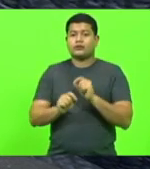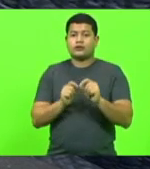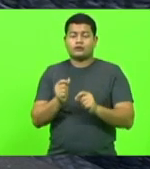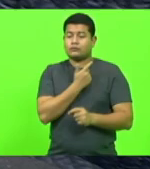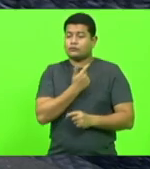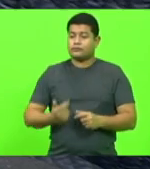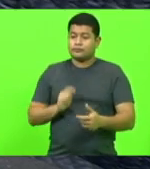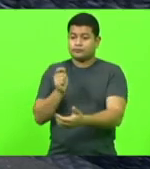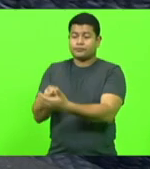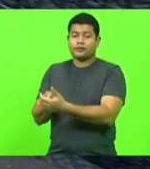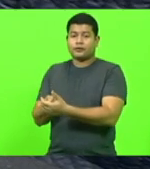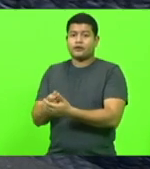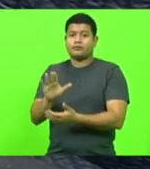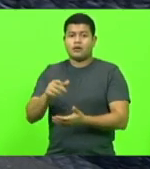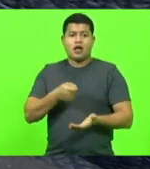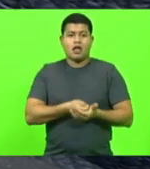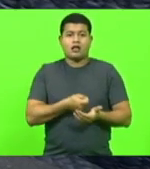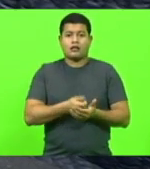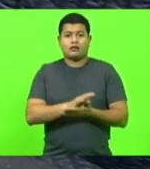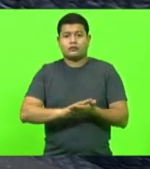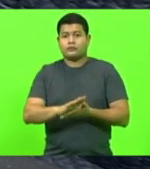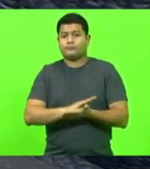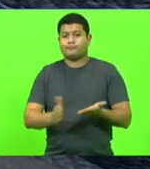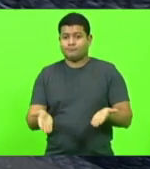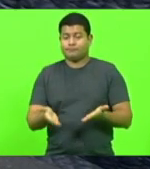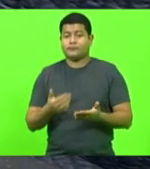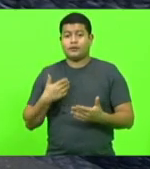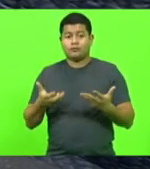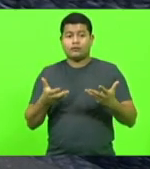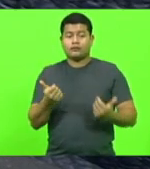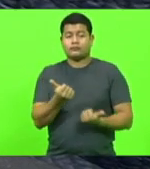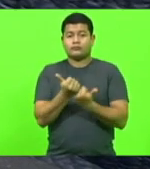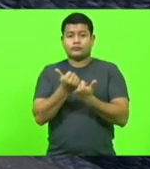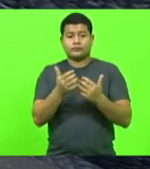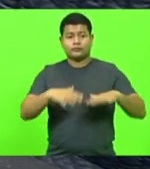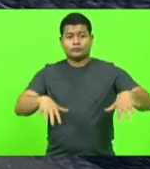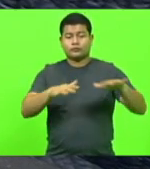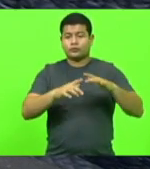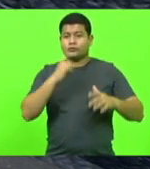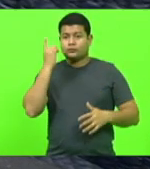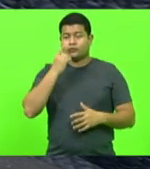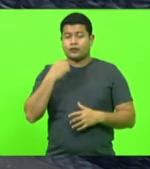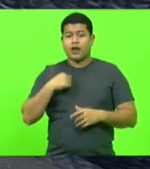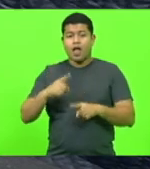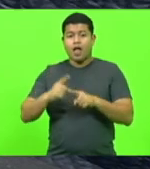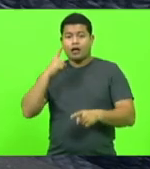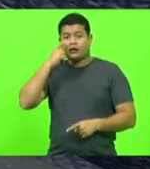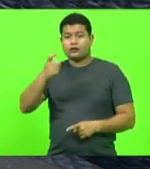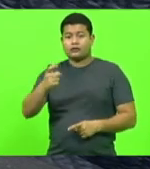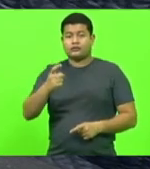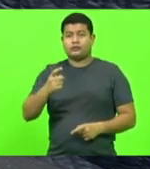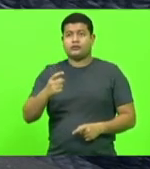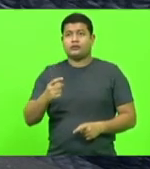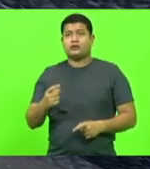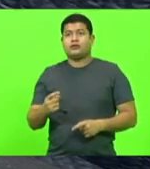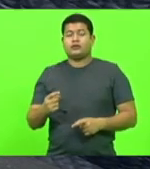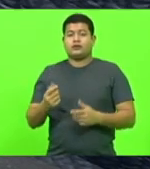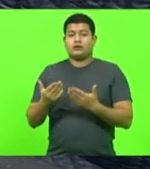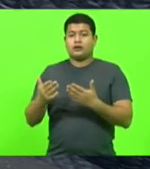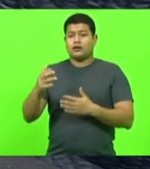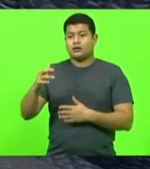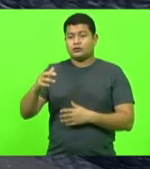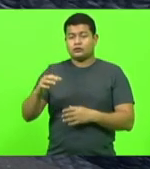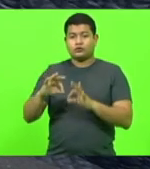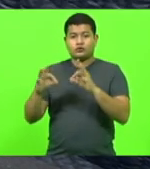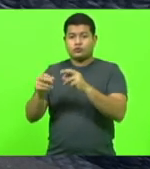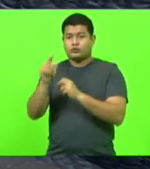Portanto, queria pedir aqui o apoio dos colegas deputados, porque isso é de interesse também da rede filantrópica de hospitais aqui